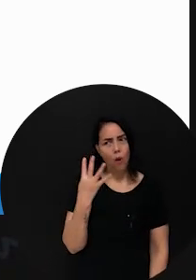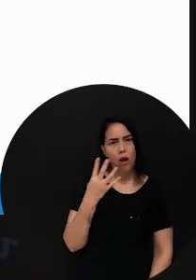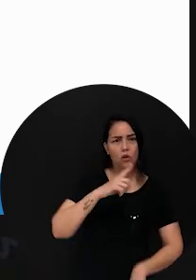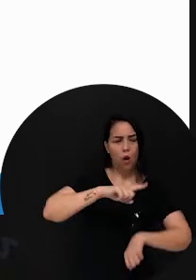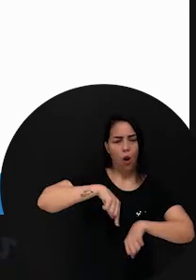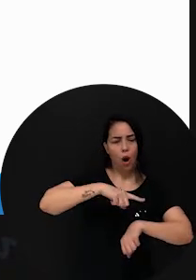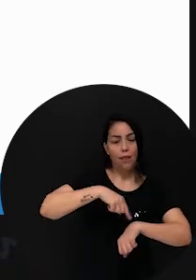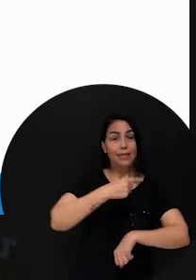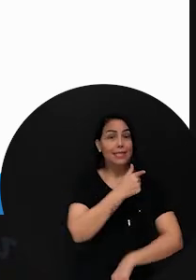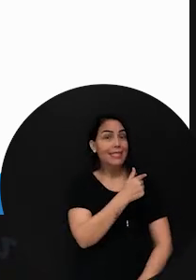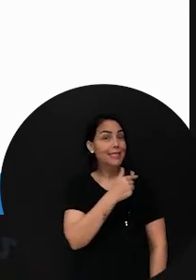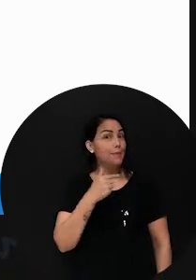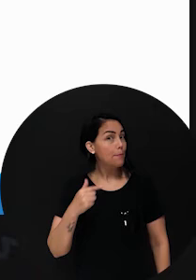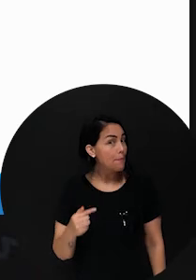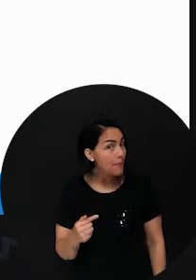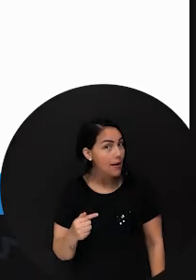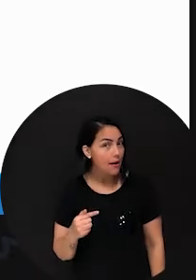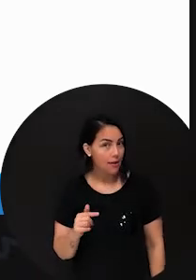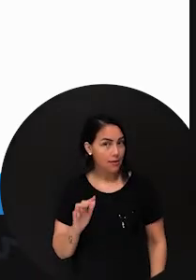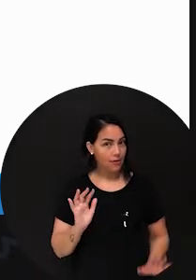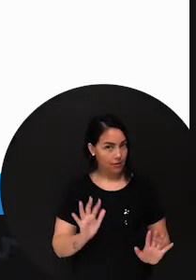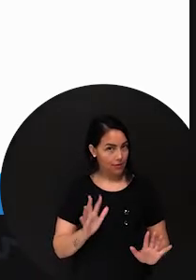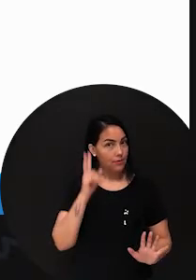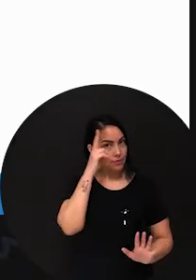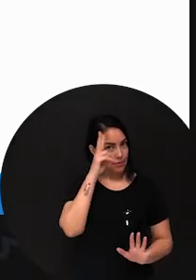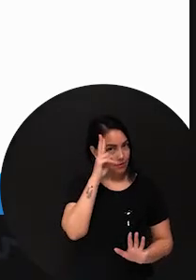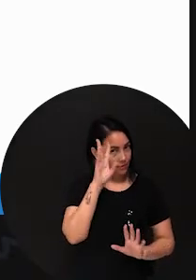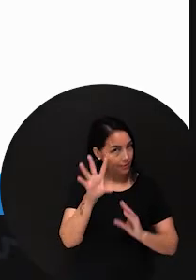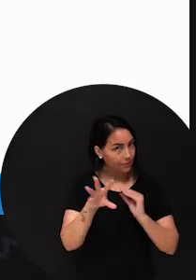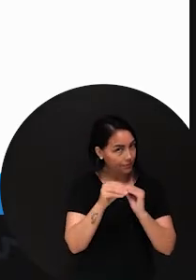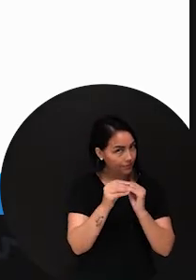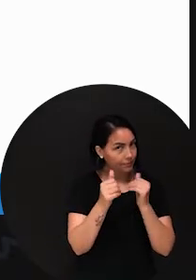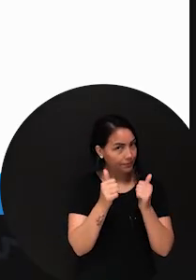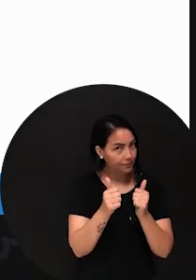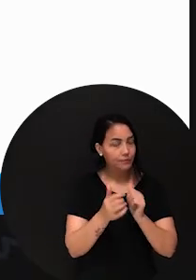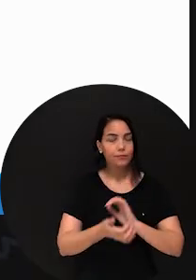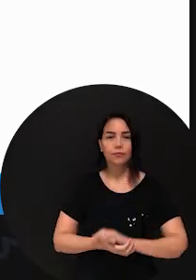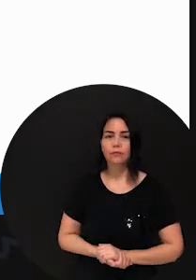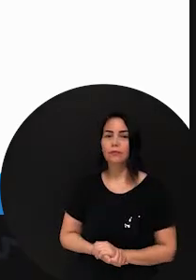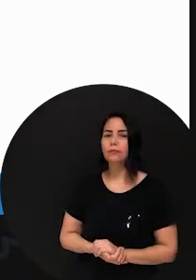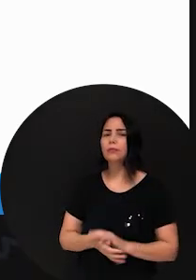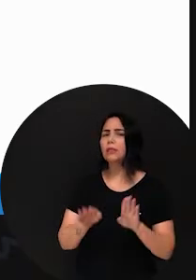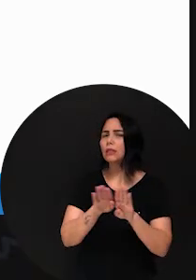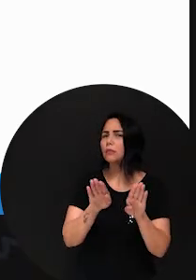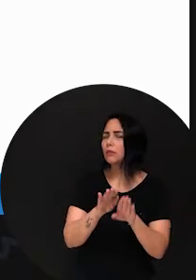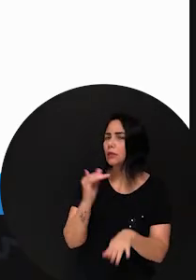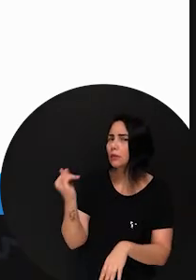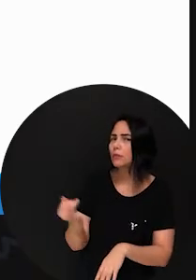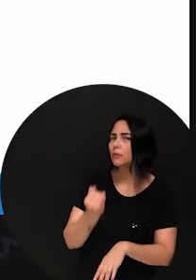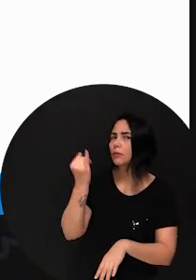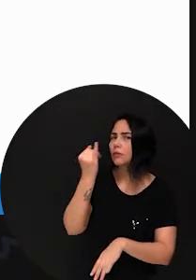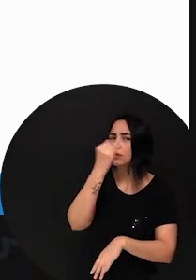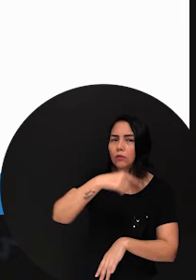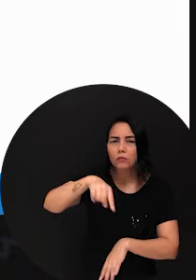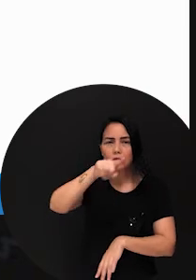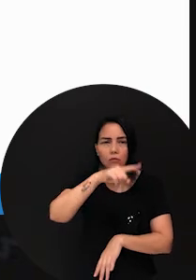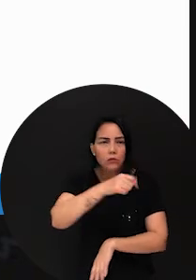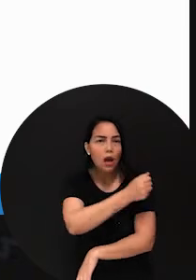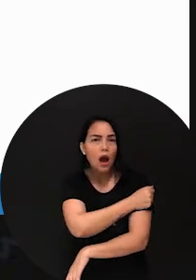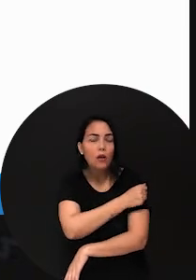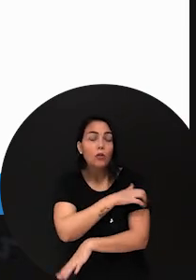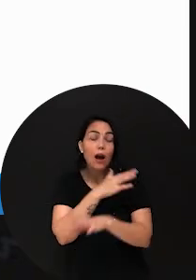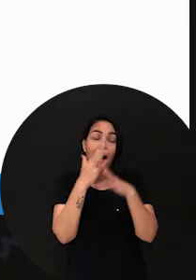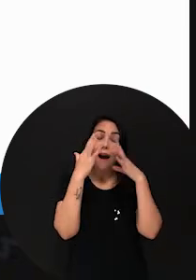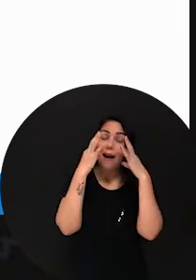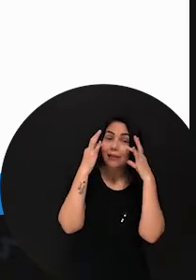semanais. Isso mesmo, bem lembrado. Outra questão importante também, que os alunos têm que ficar muito atento às